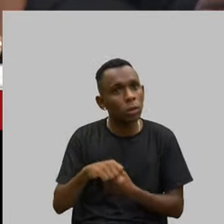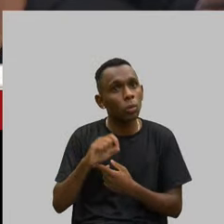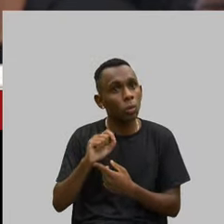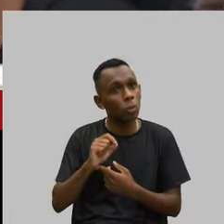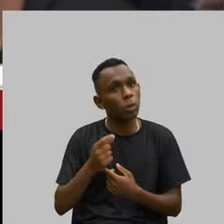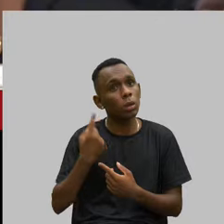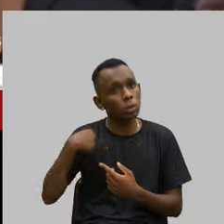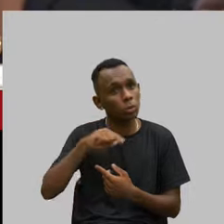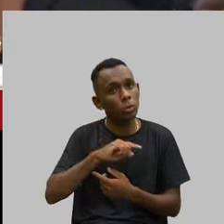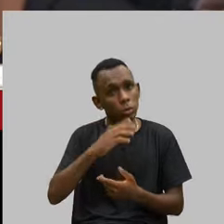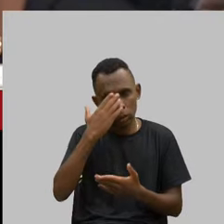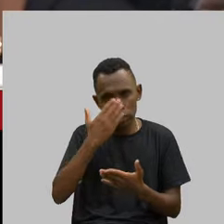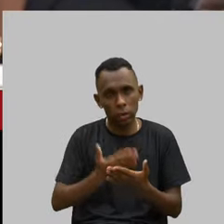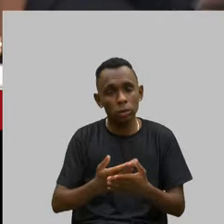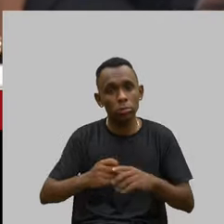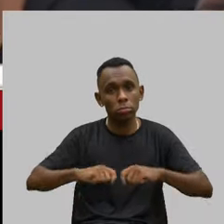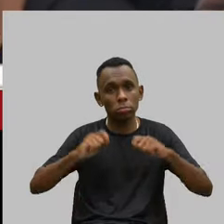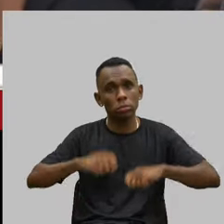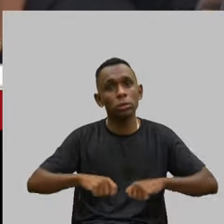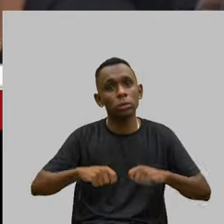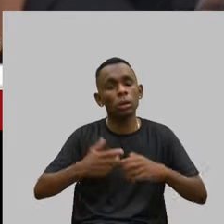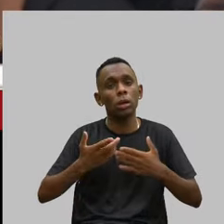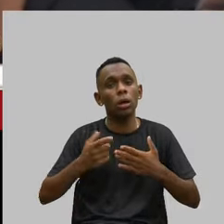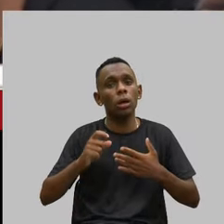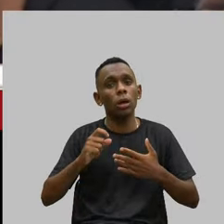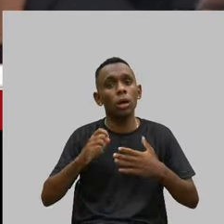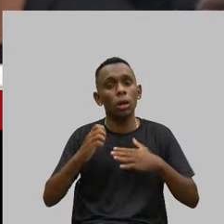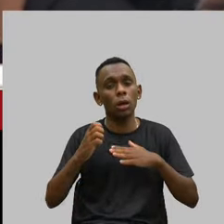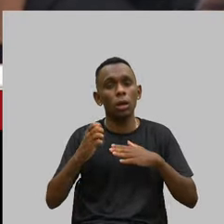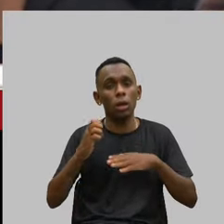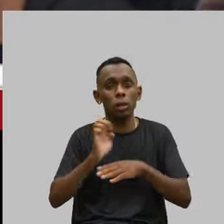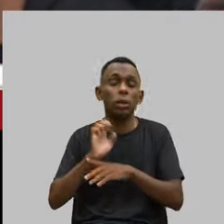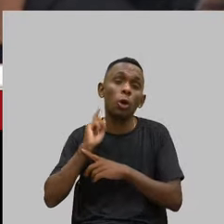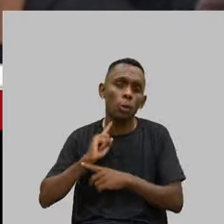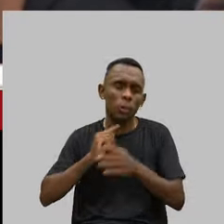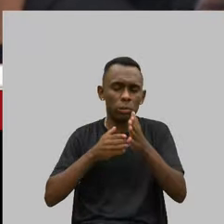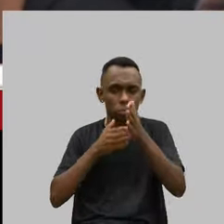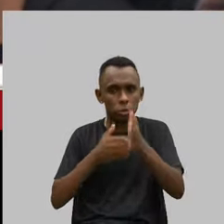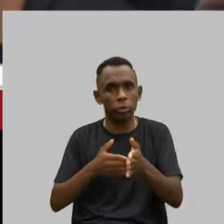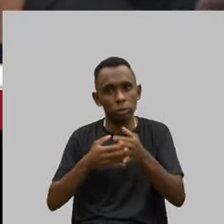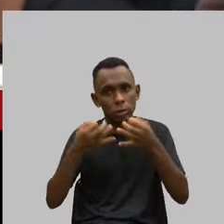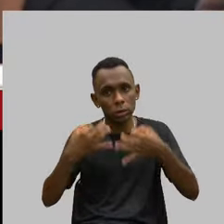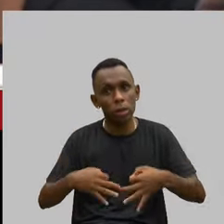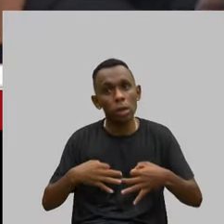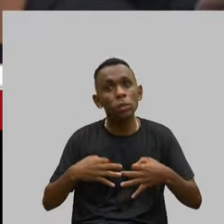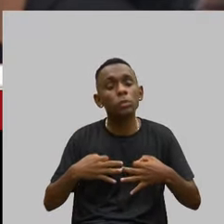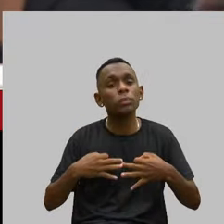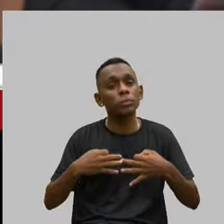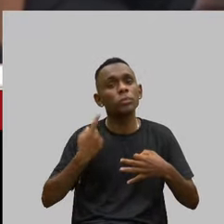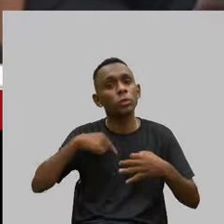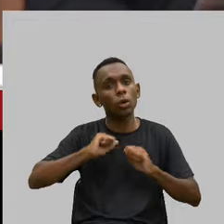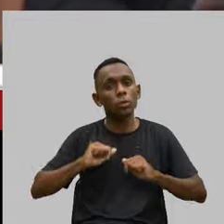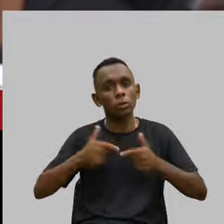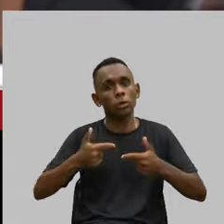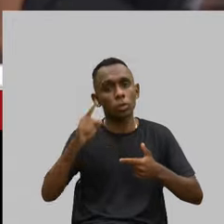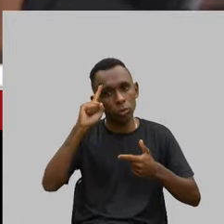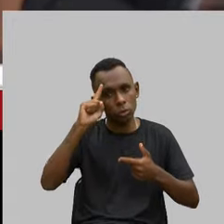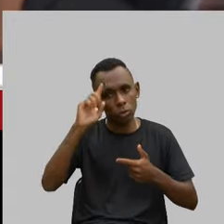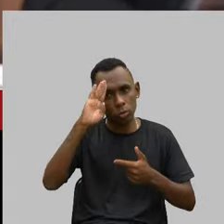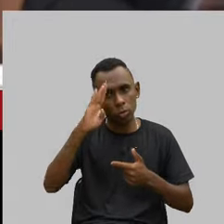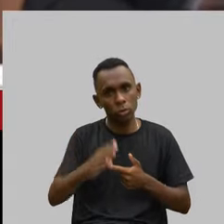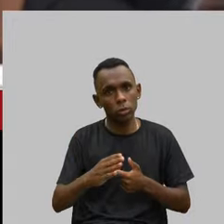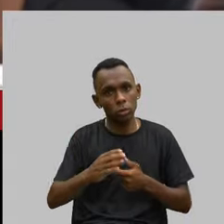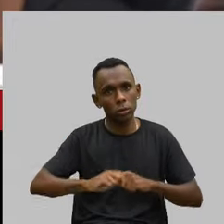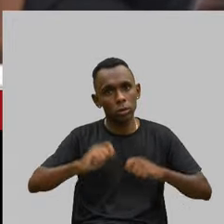gente acredita que tá colocando sim Minas nos trilhos e e é um processo gradativo e Crescente que a gente se esforça cada dia mais para poder aumentar a